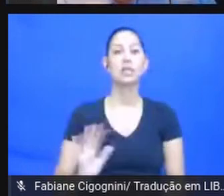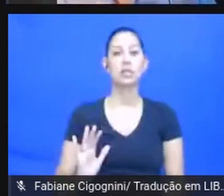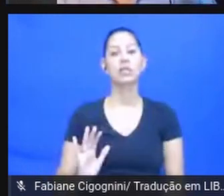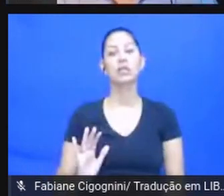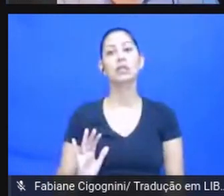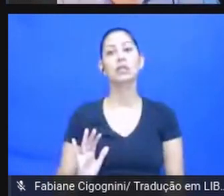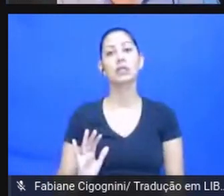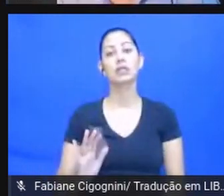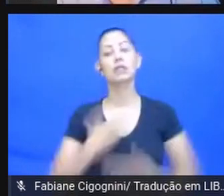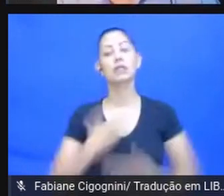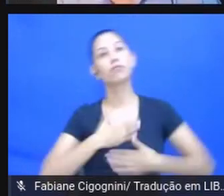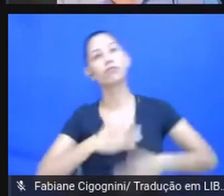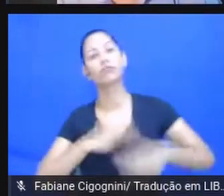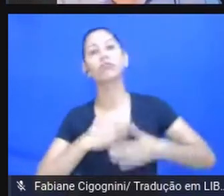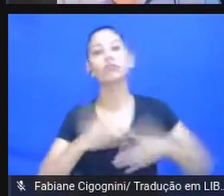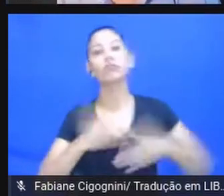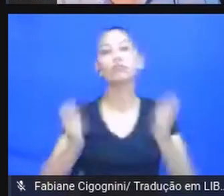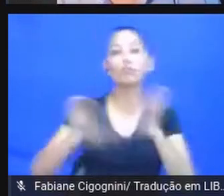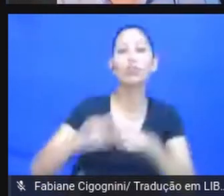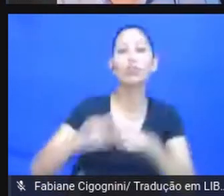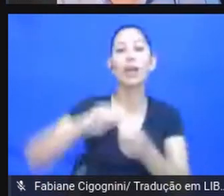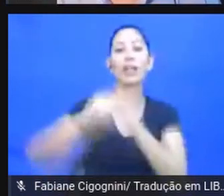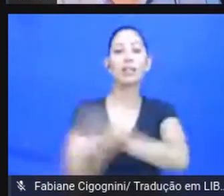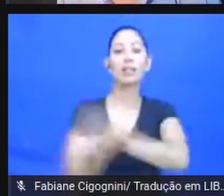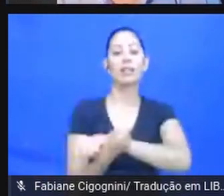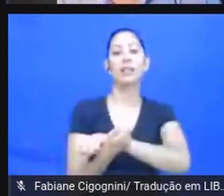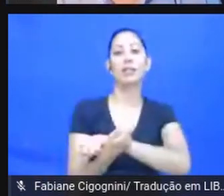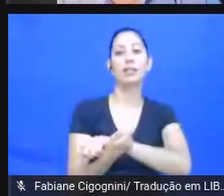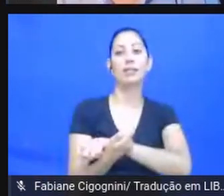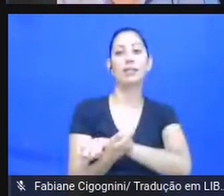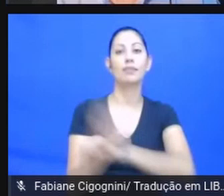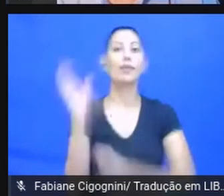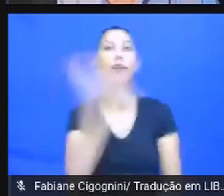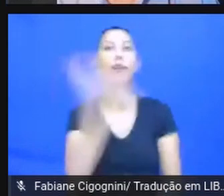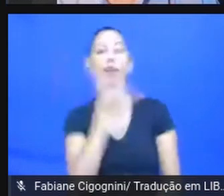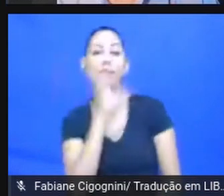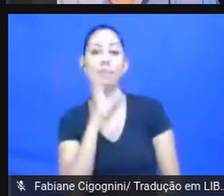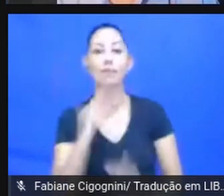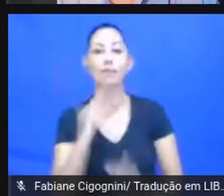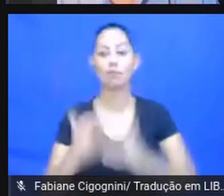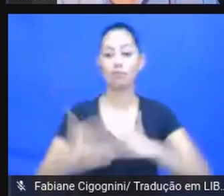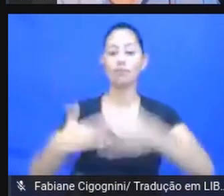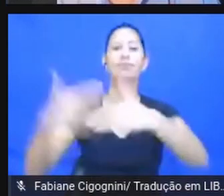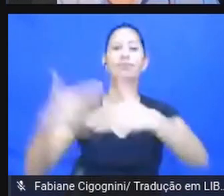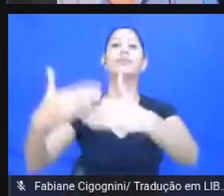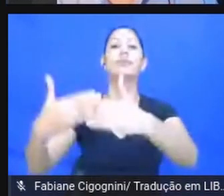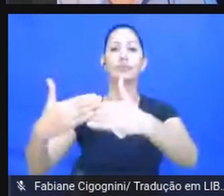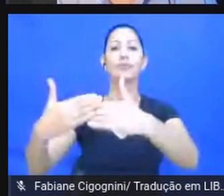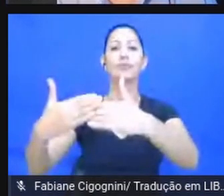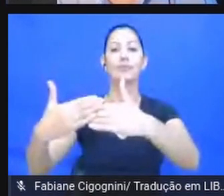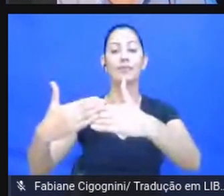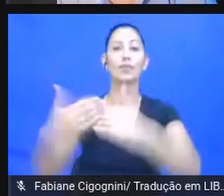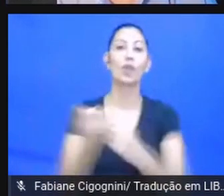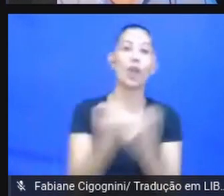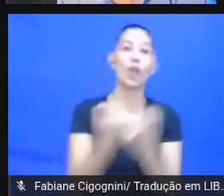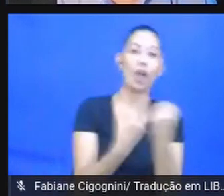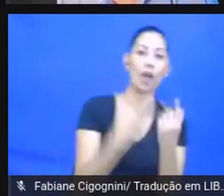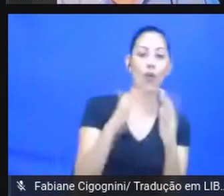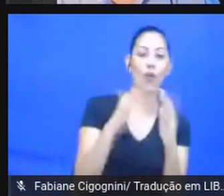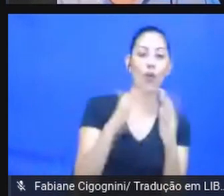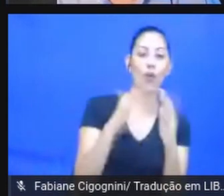vendo, ele vai acelerar com muito mais força,